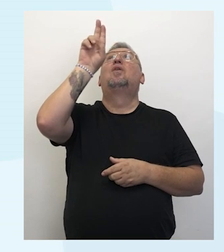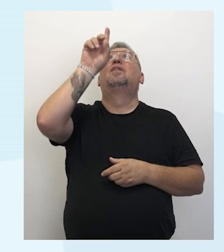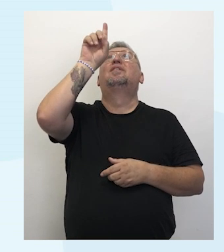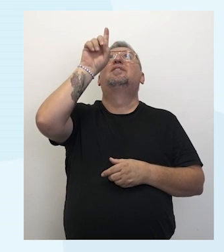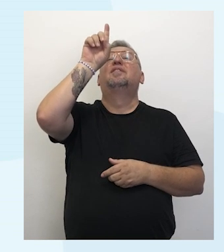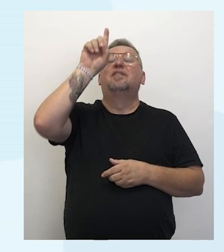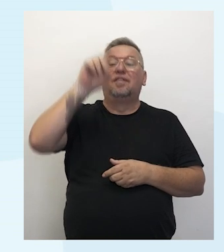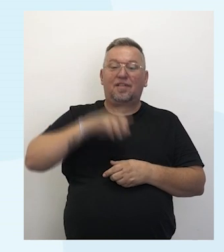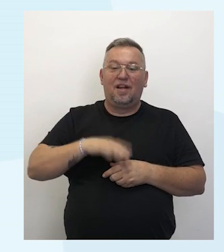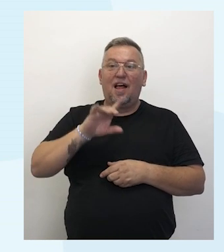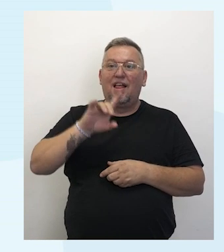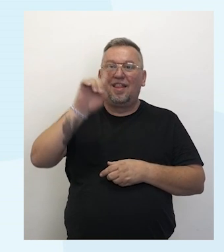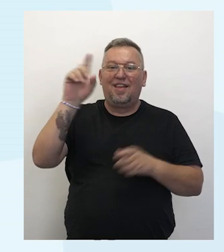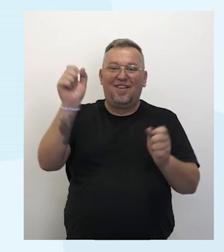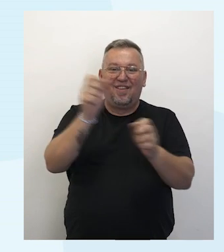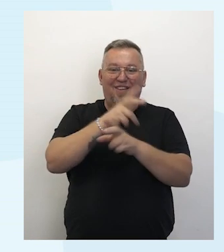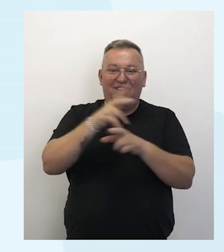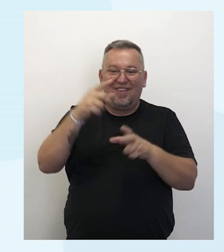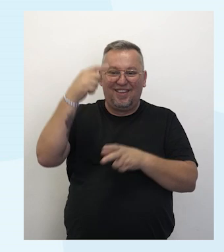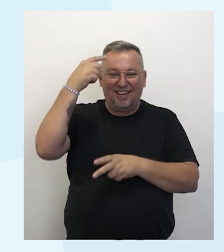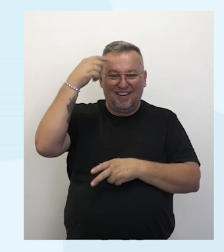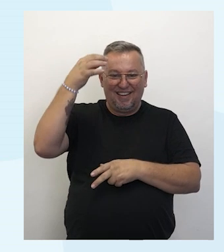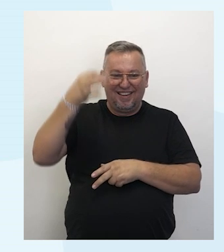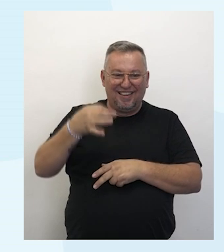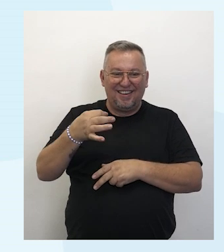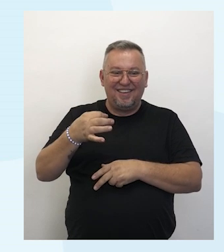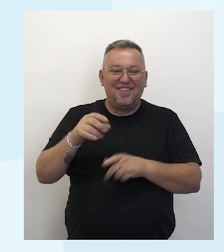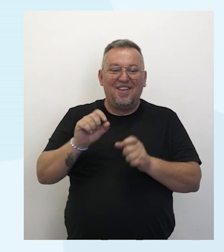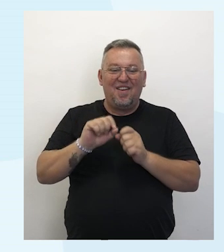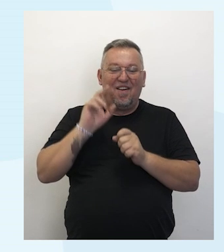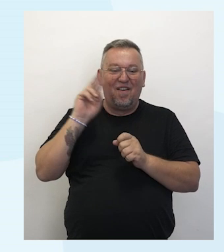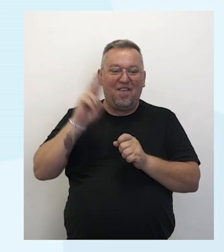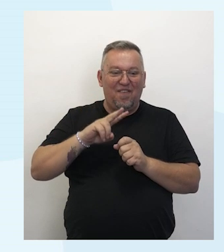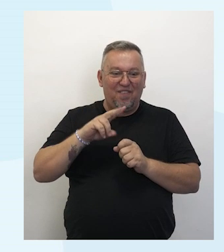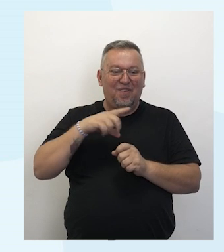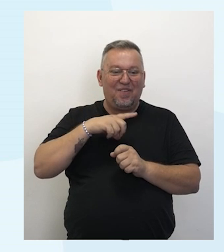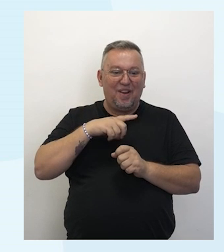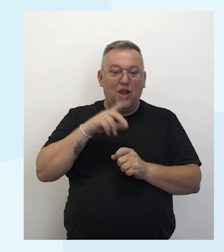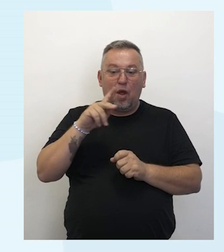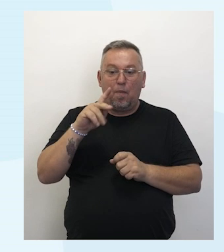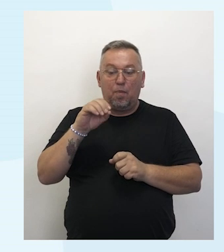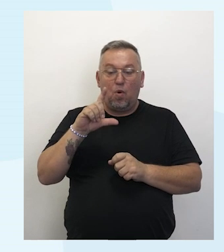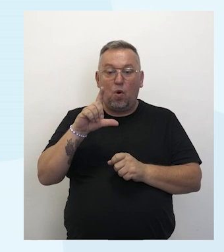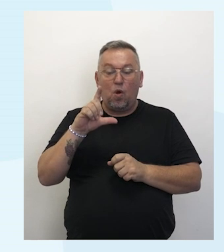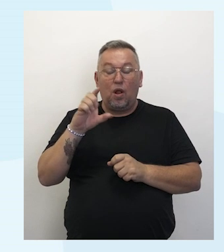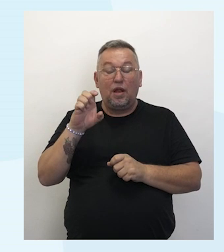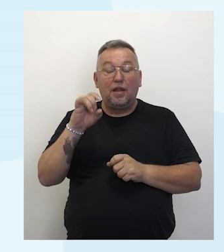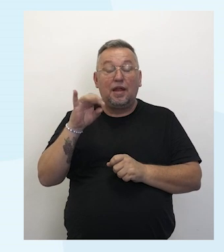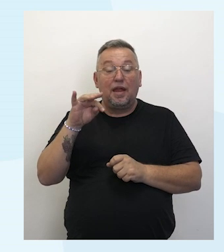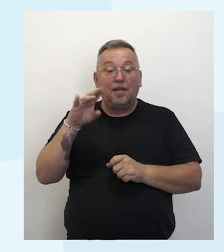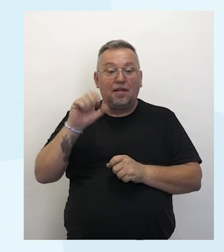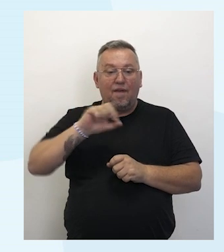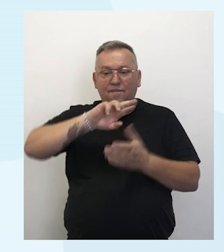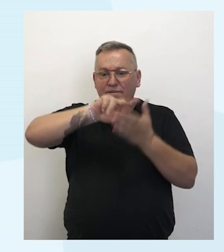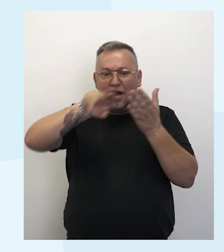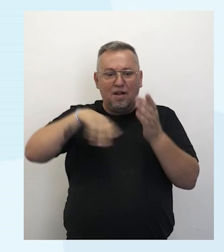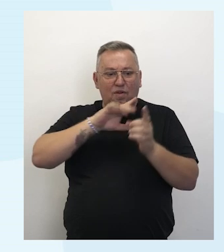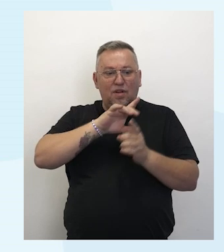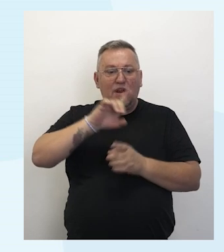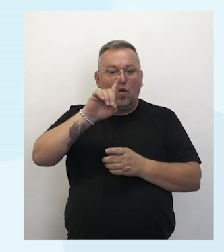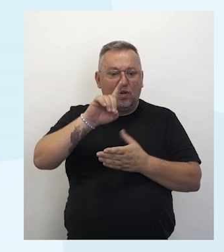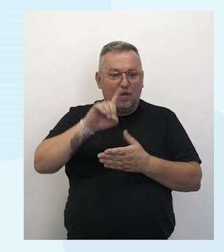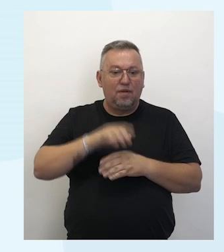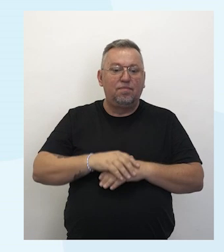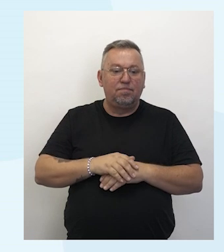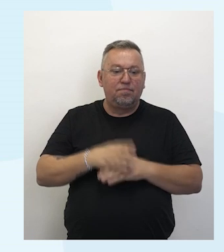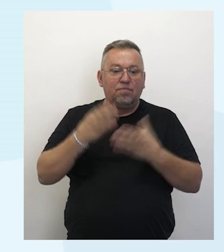vento e do juízo. A religião politeísta, ó, mais um termo que a gente não precisa explicar, porque os alunos já conhecem. Muitos dos